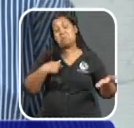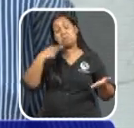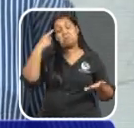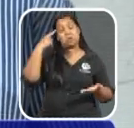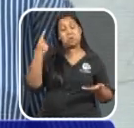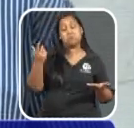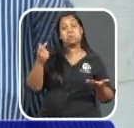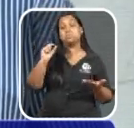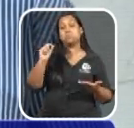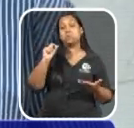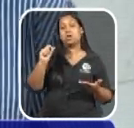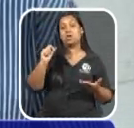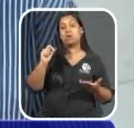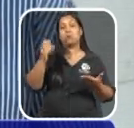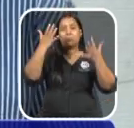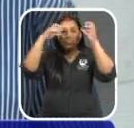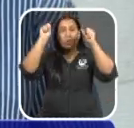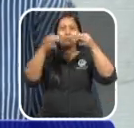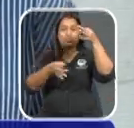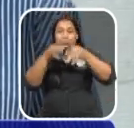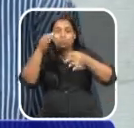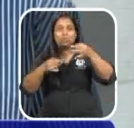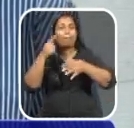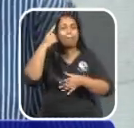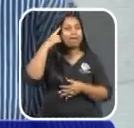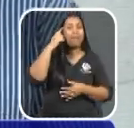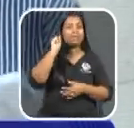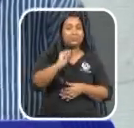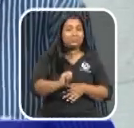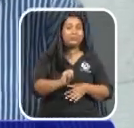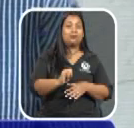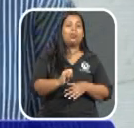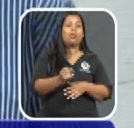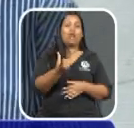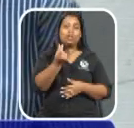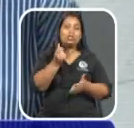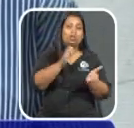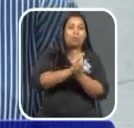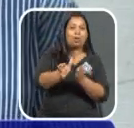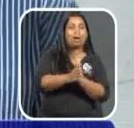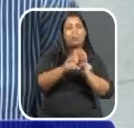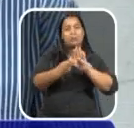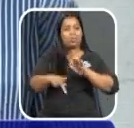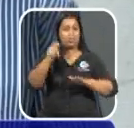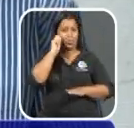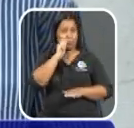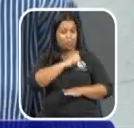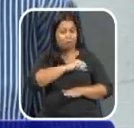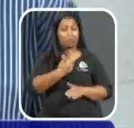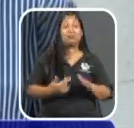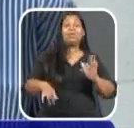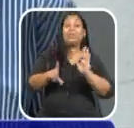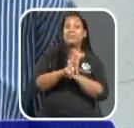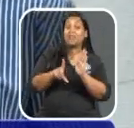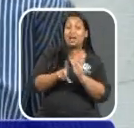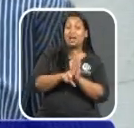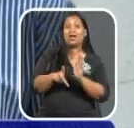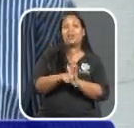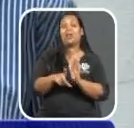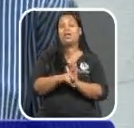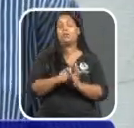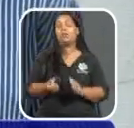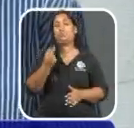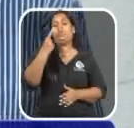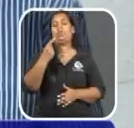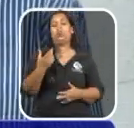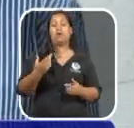muitas das vezes, analisa essas questões de competência, né? Se é mexido no impacto orçamentário do município. Essa lei muito me trouxe estranheza, porque